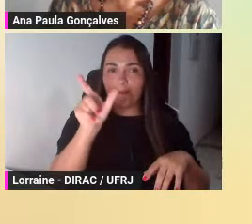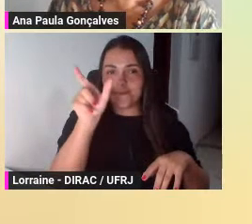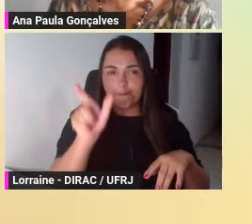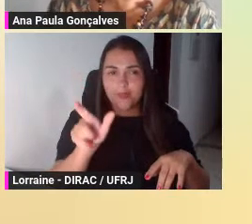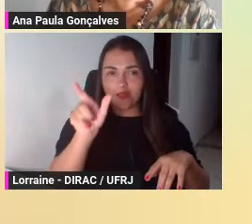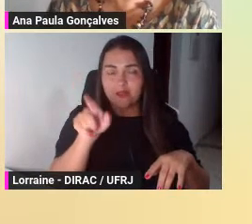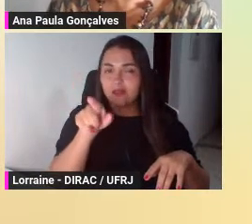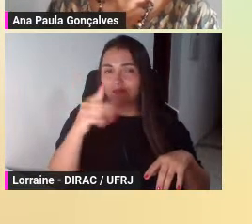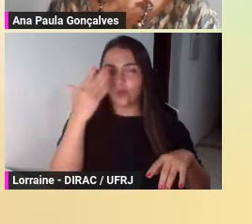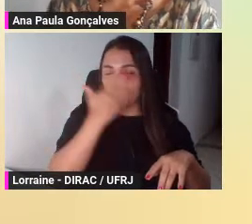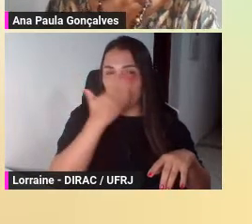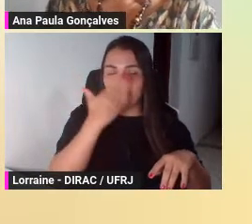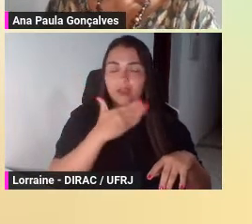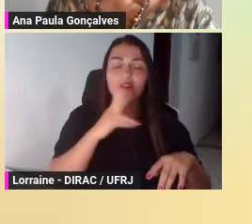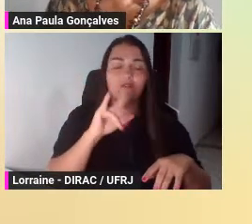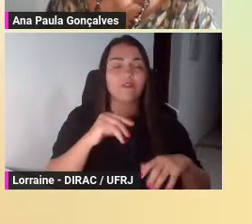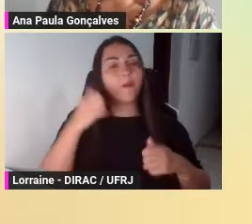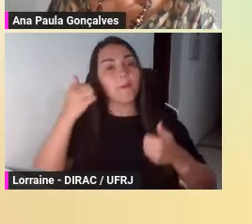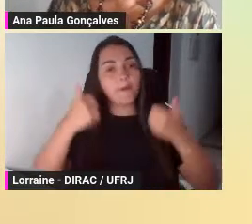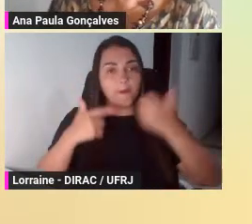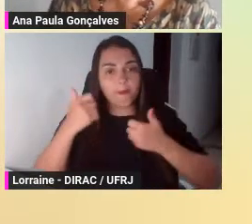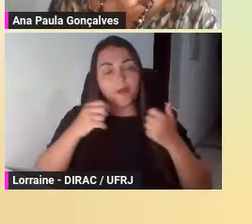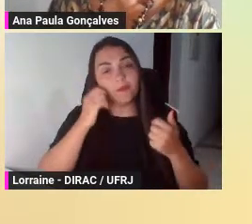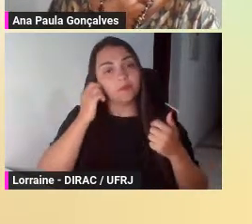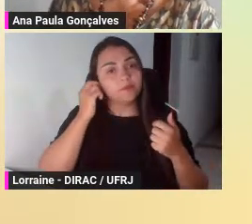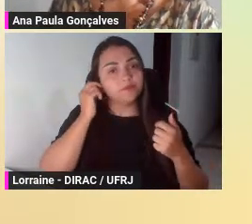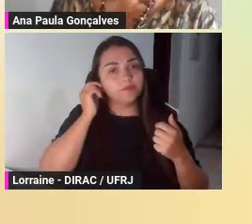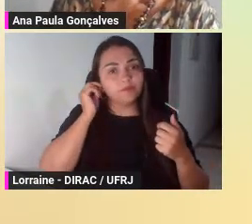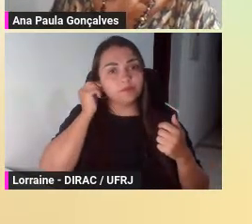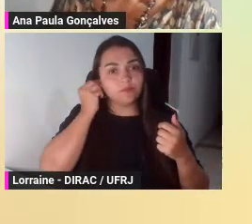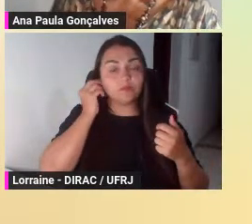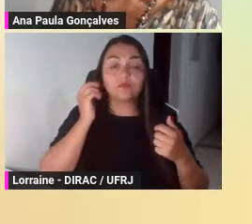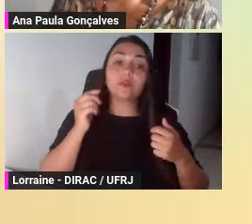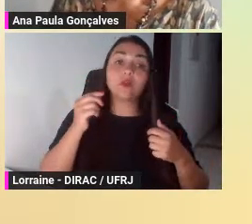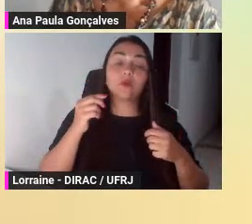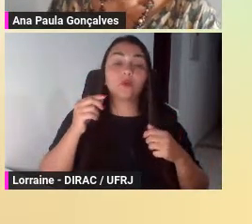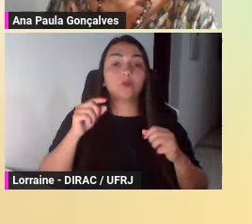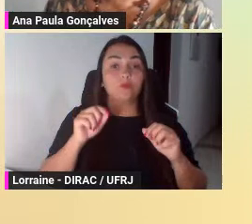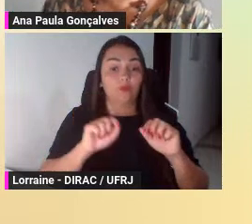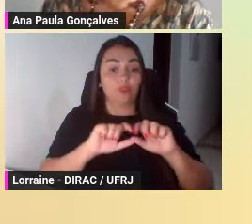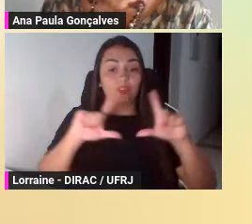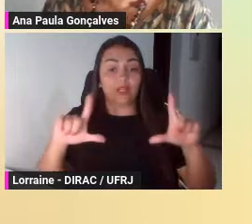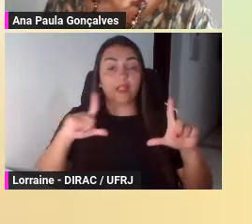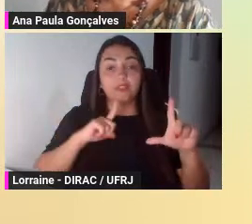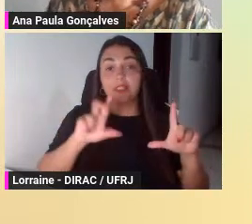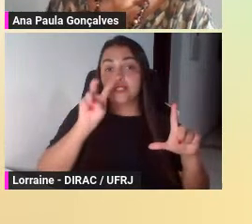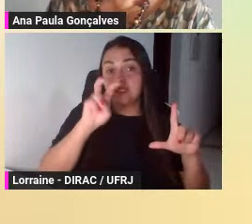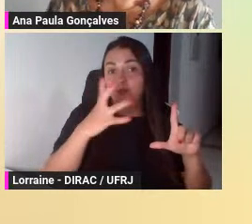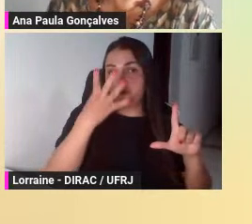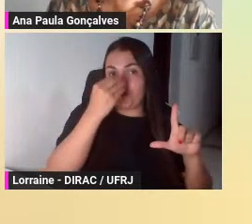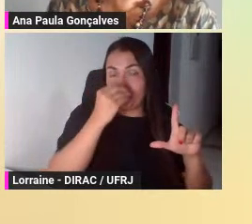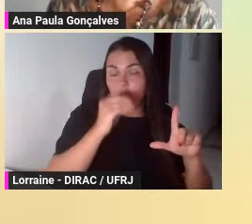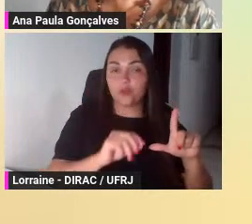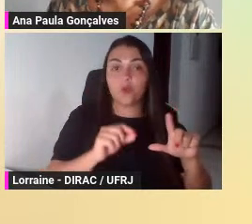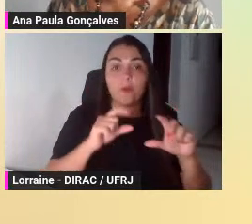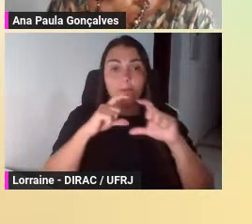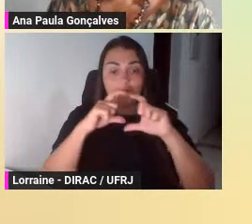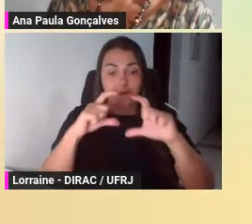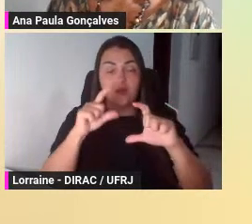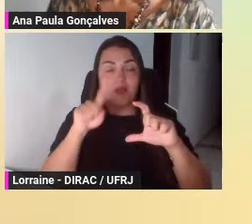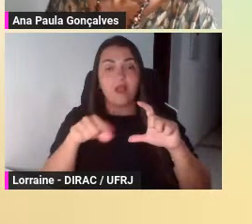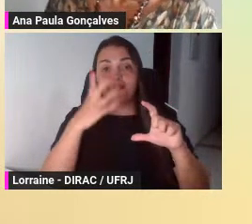vendo, a gente vai descrever, tá? O slide tem 5 fotos. Bem no meio tem uma foto só de mulheres